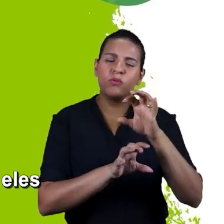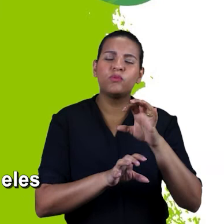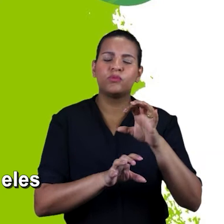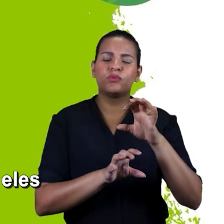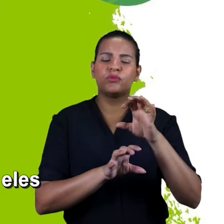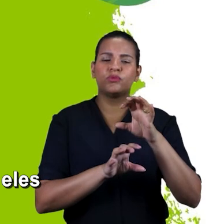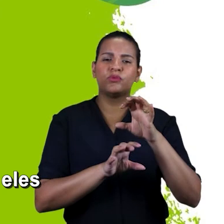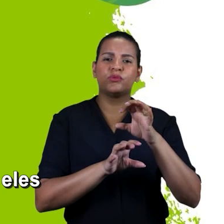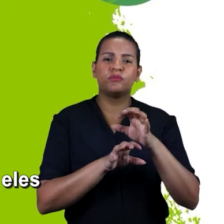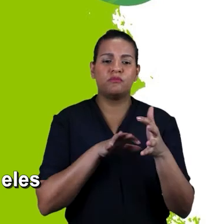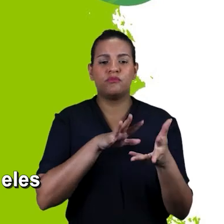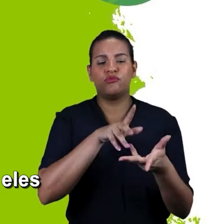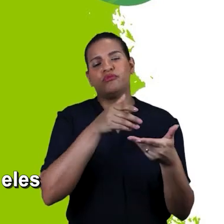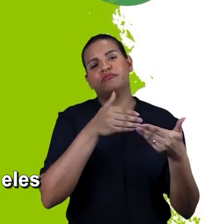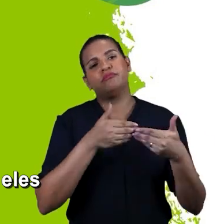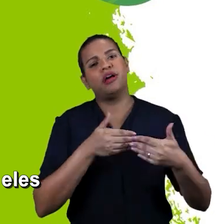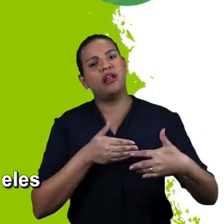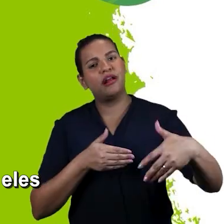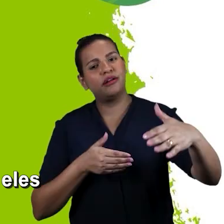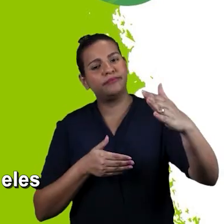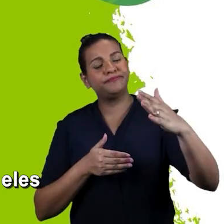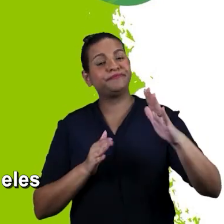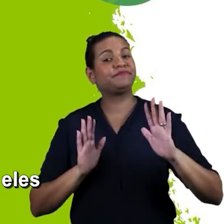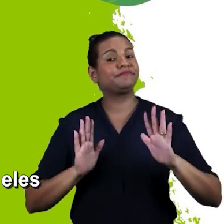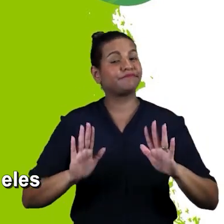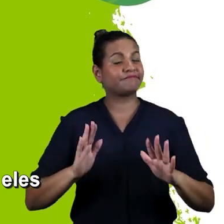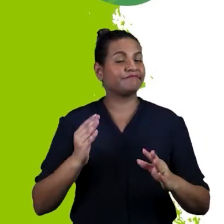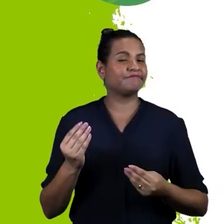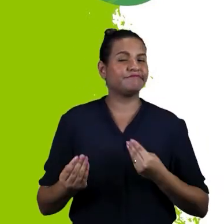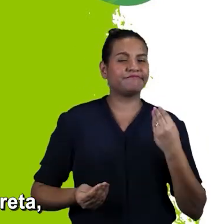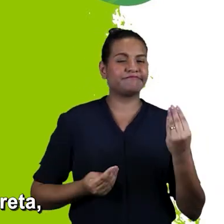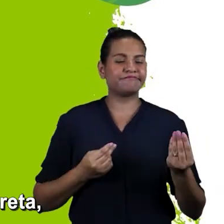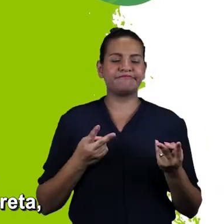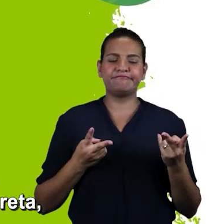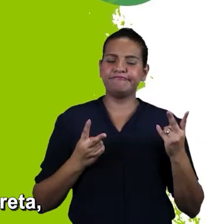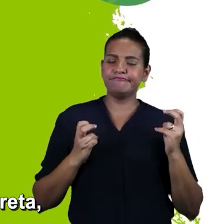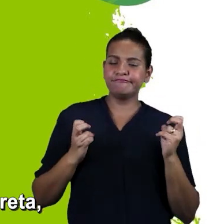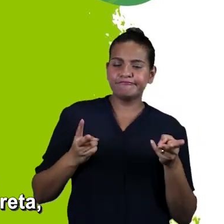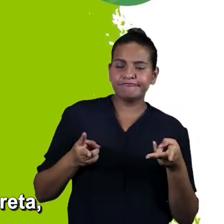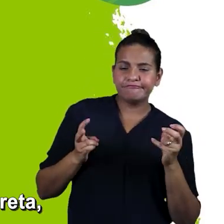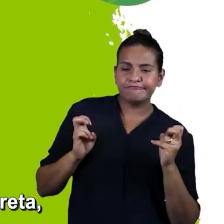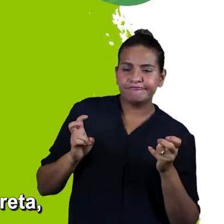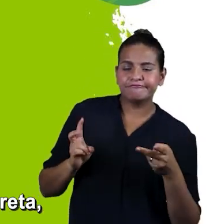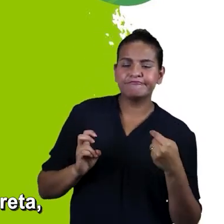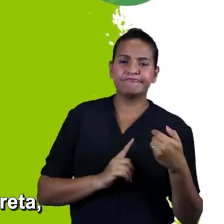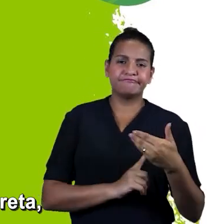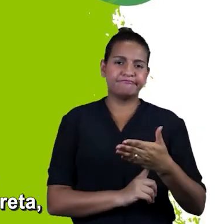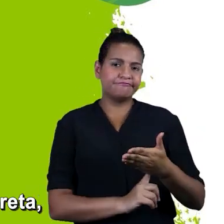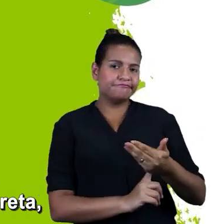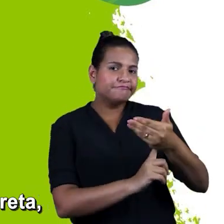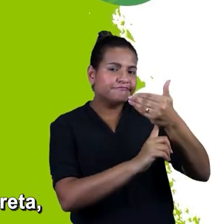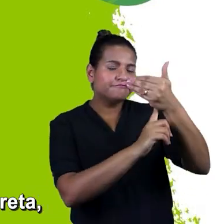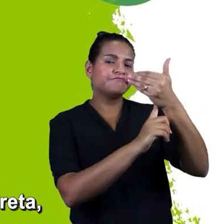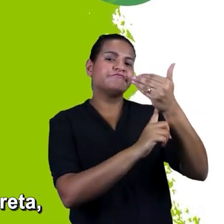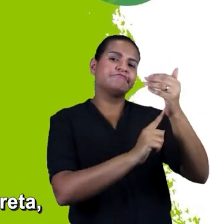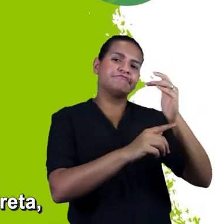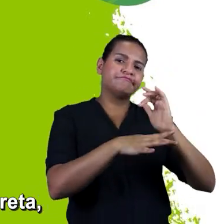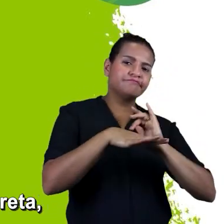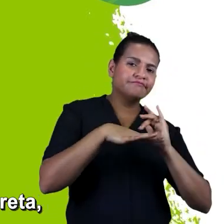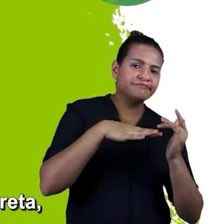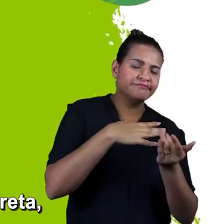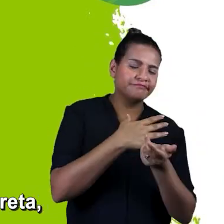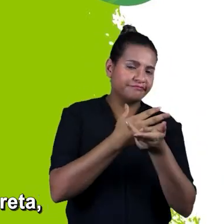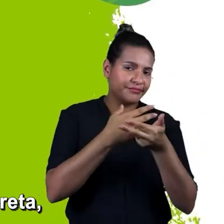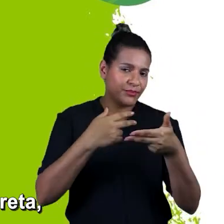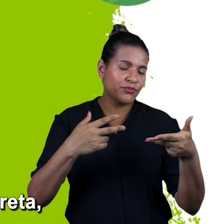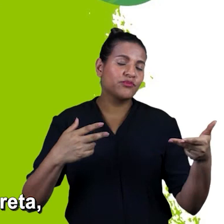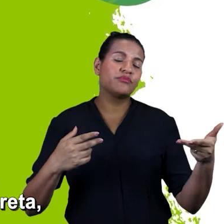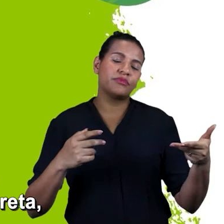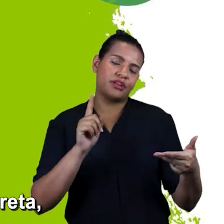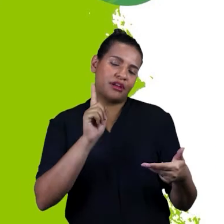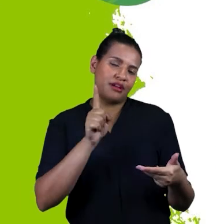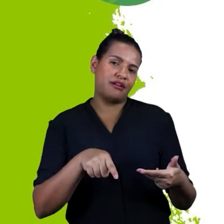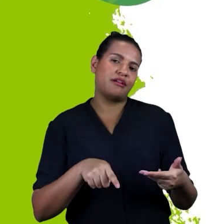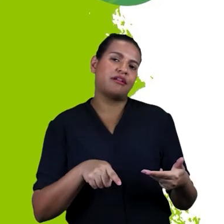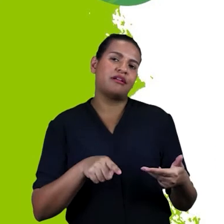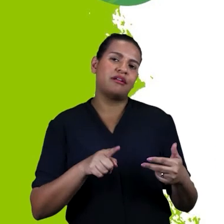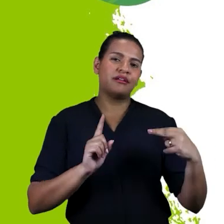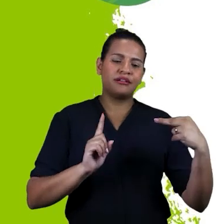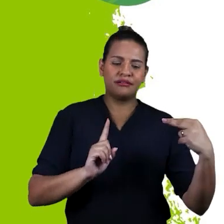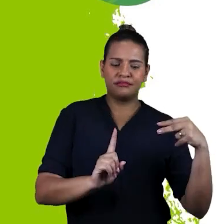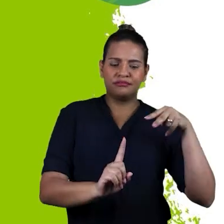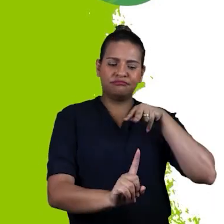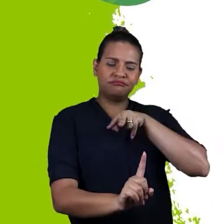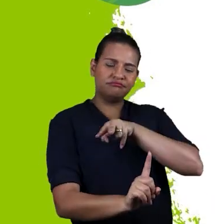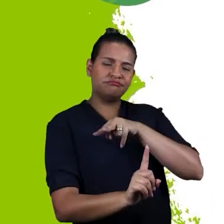vai ser impactado por eles é uma certeza. Agora, a forma que a gente lê esses meios, que a gente interpreta eles, que é